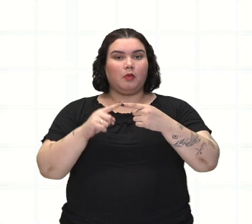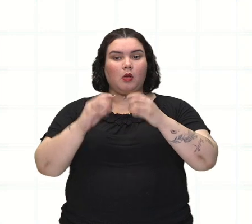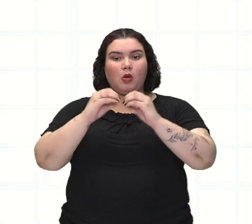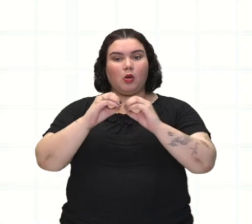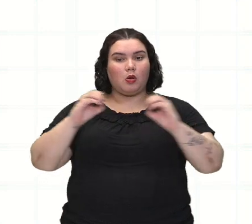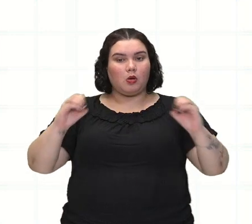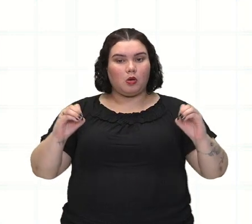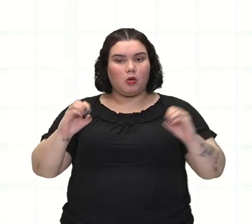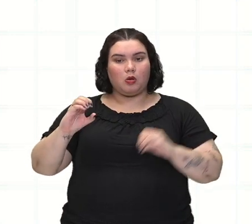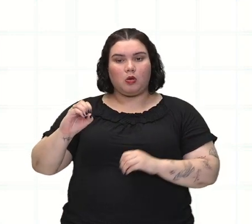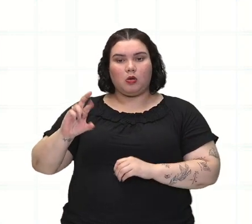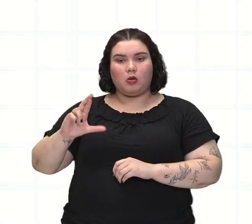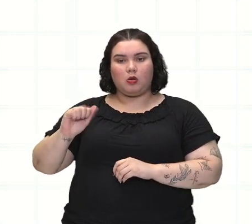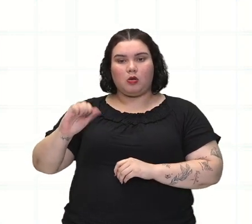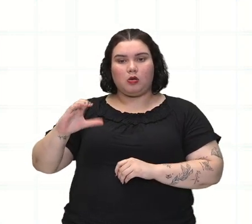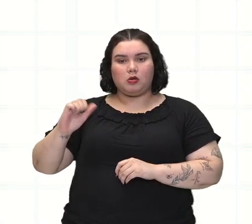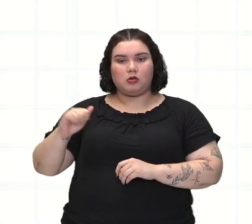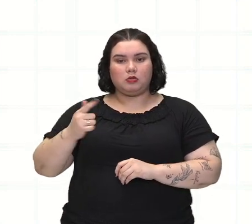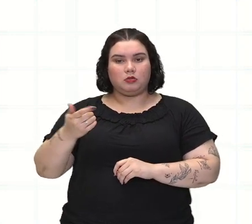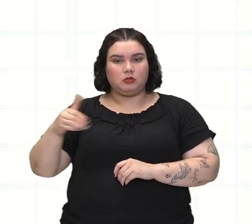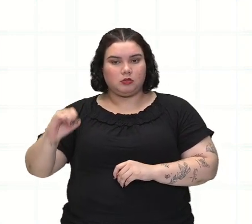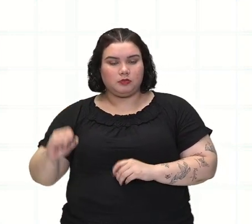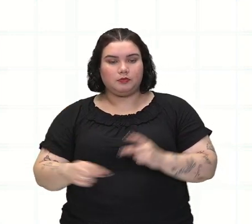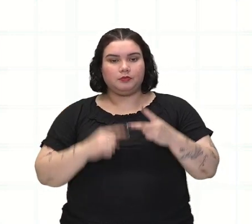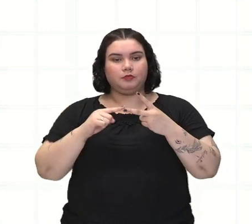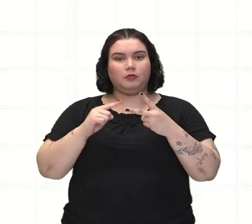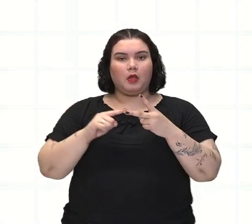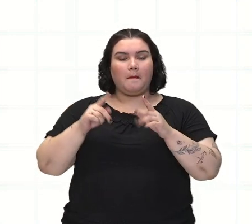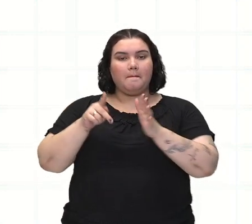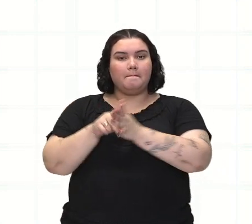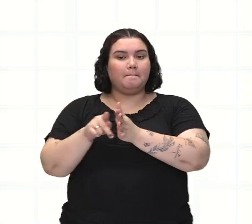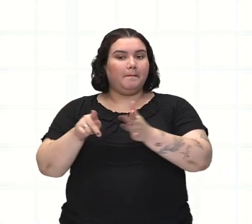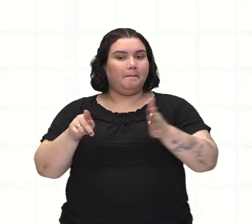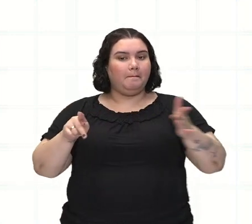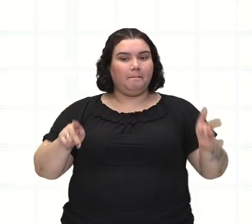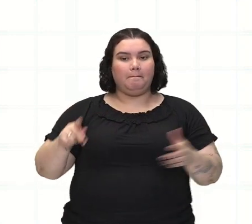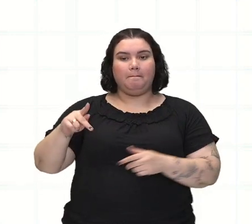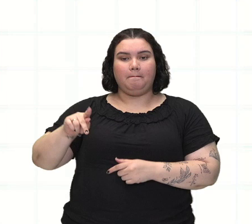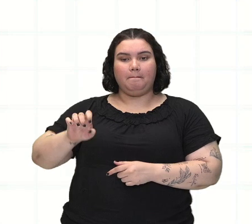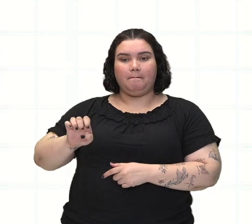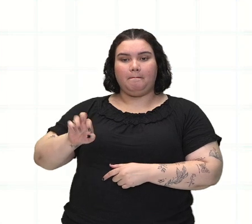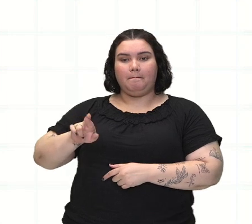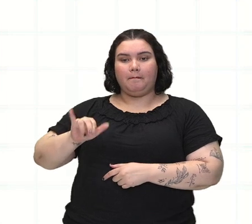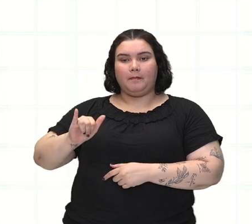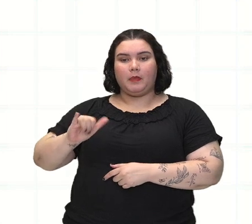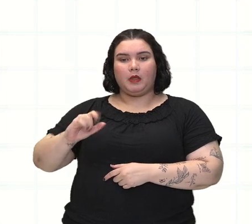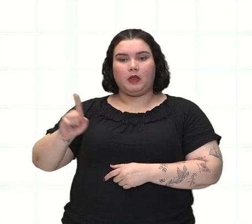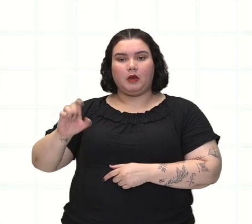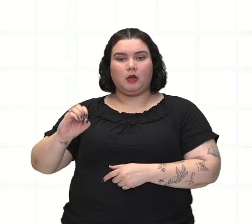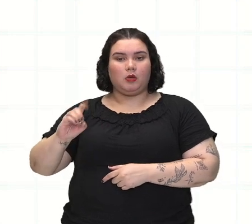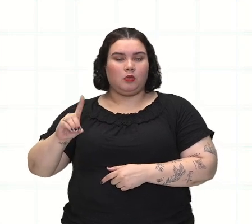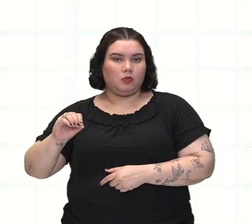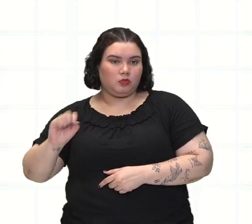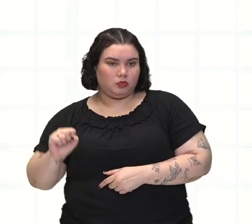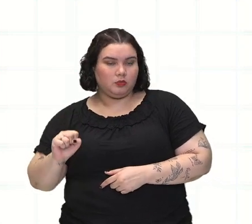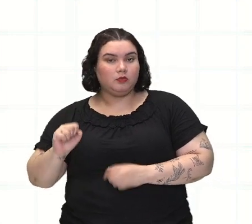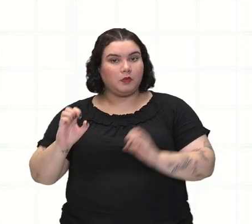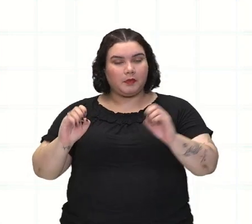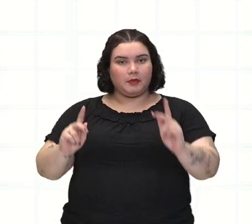Oração e períodos, certinho? Então, a oração, ela está